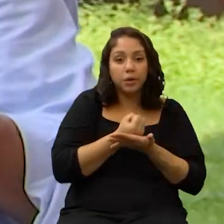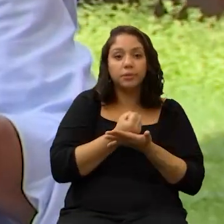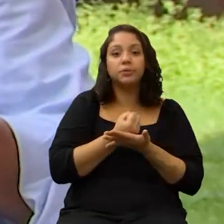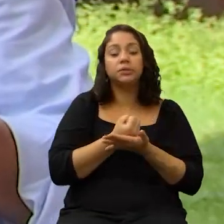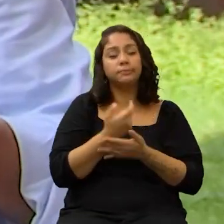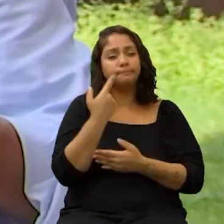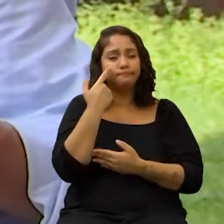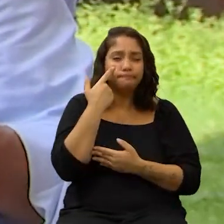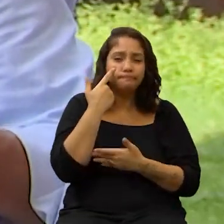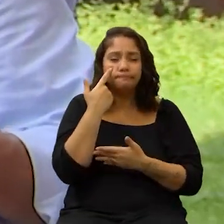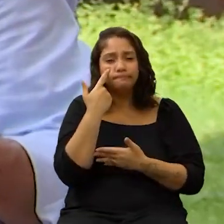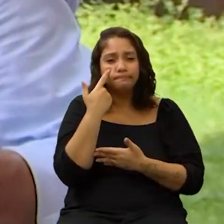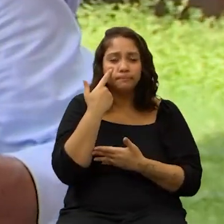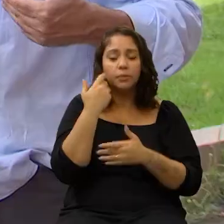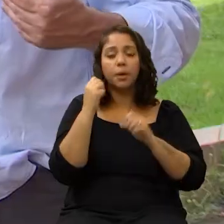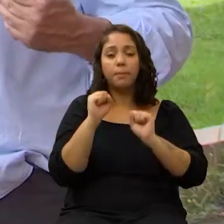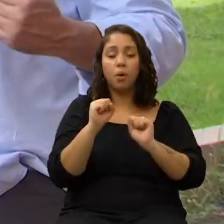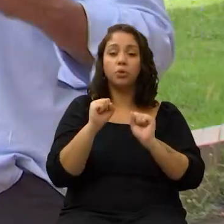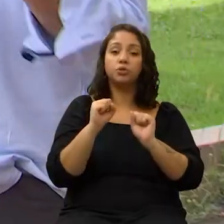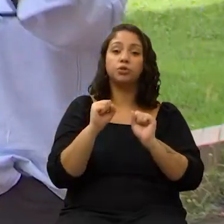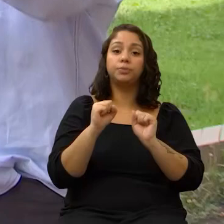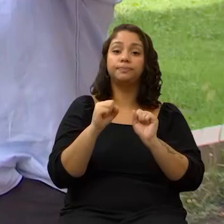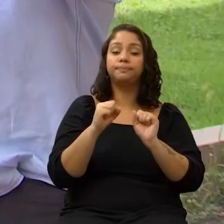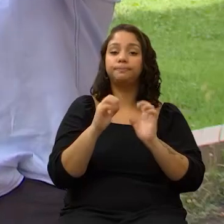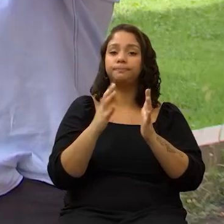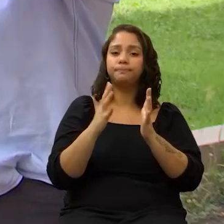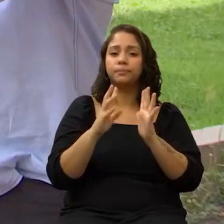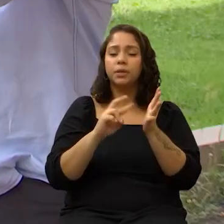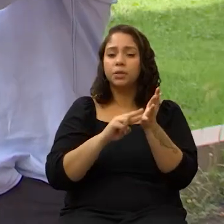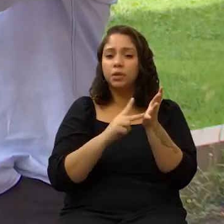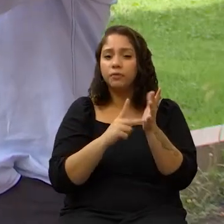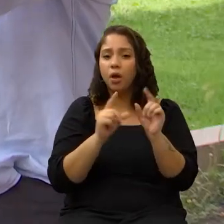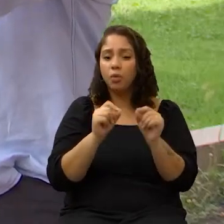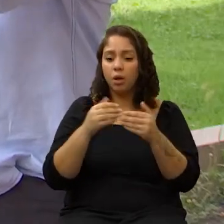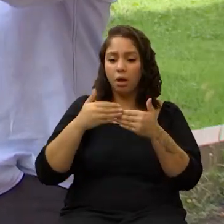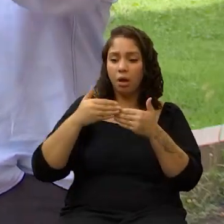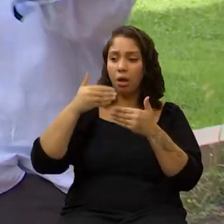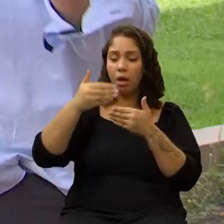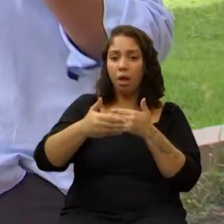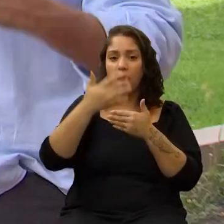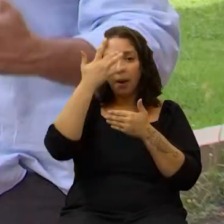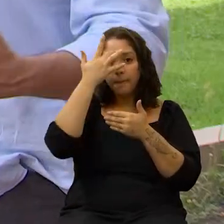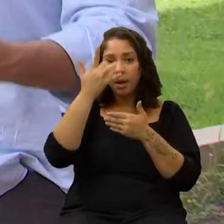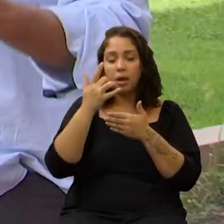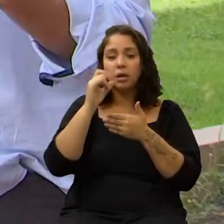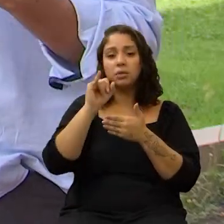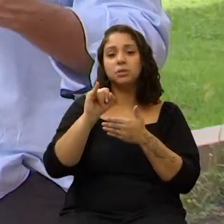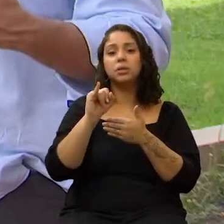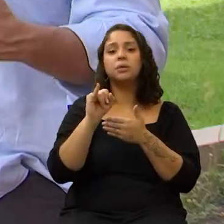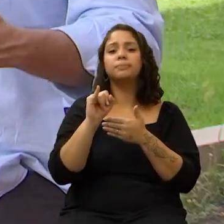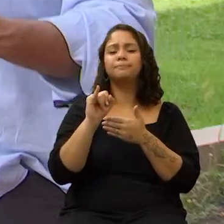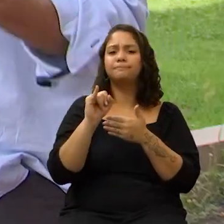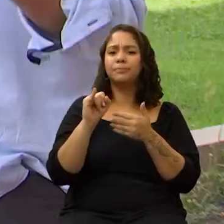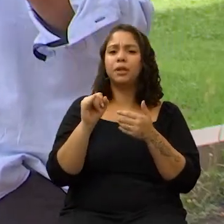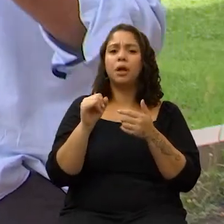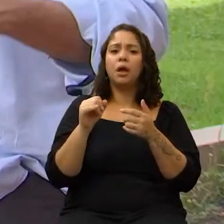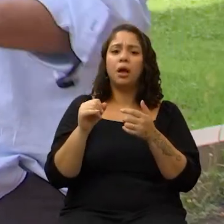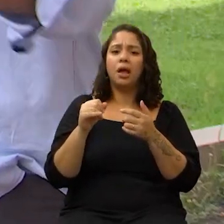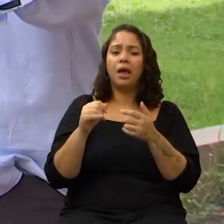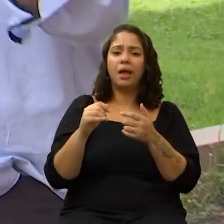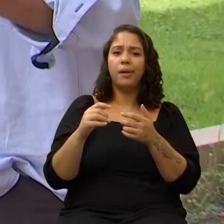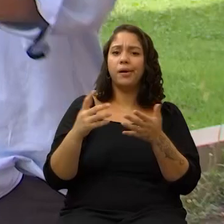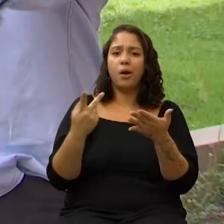uma dedução fiscal hoje pode representar um aumento da arrecadação amanhã, caso essa dedução fiscal tenha esse